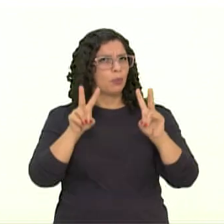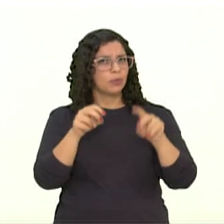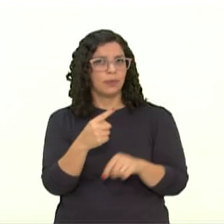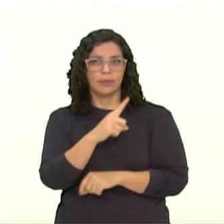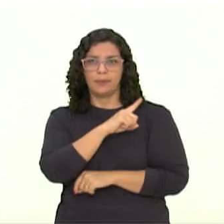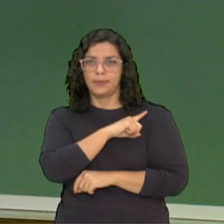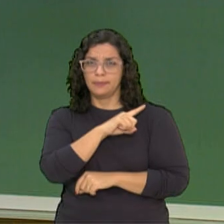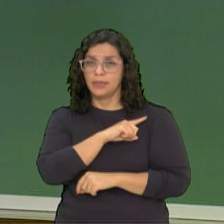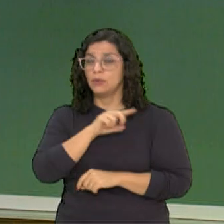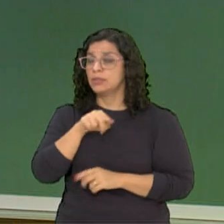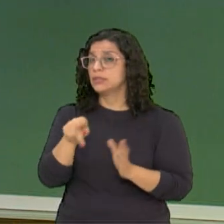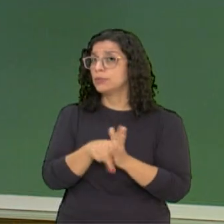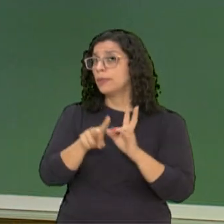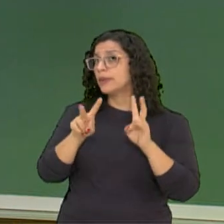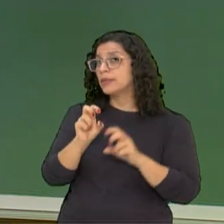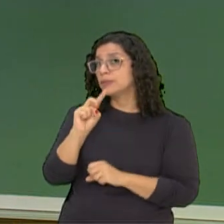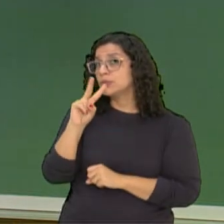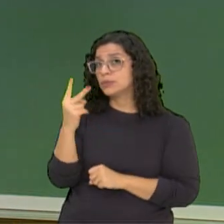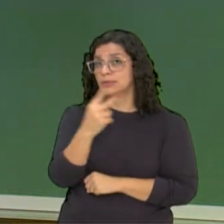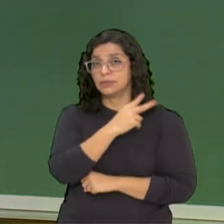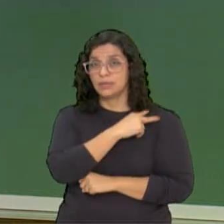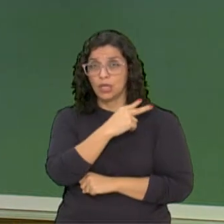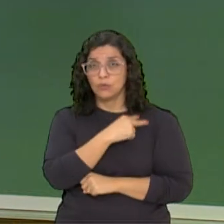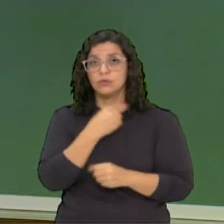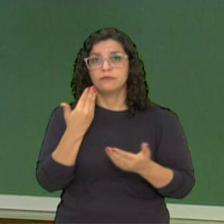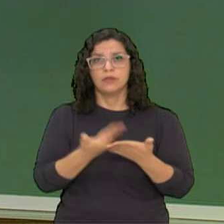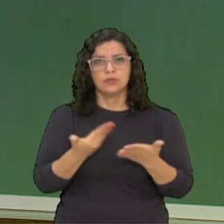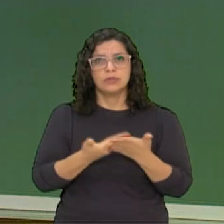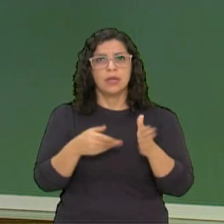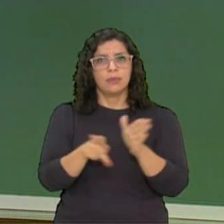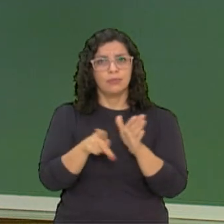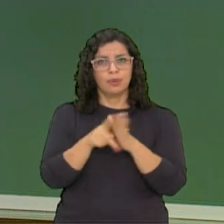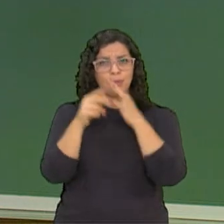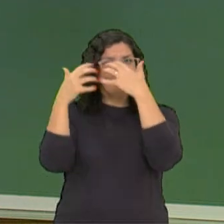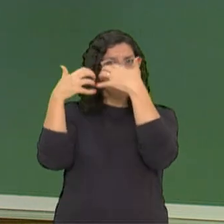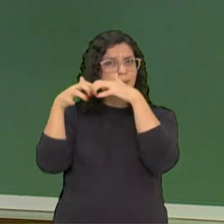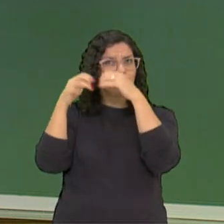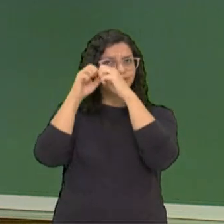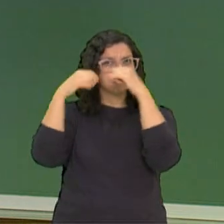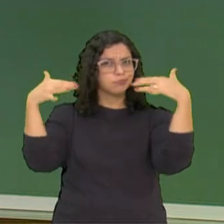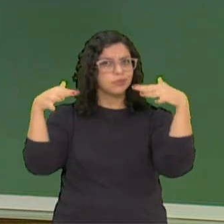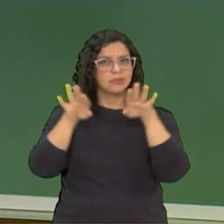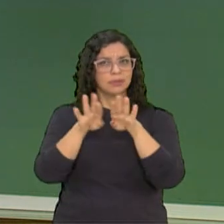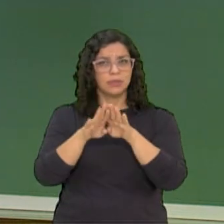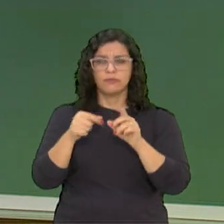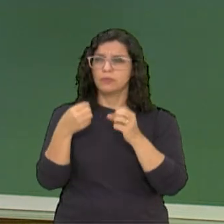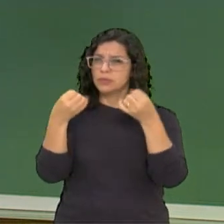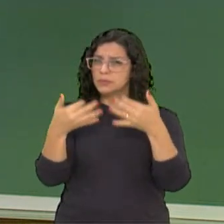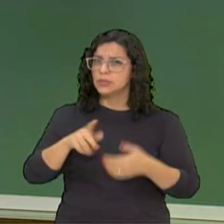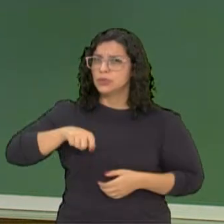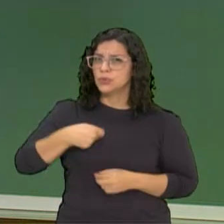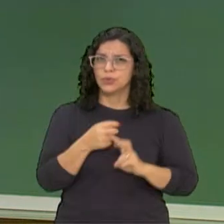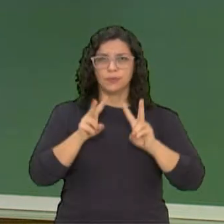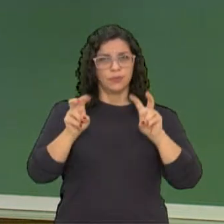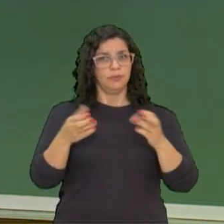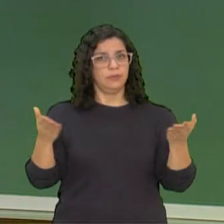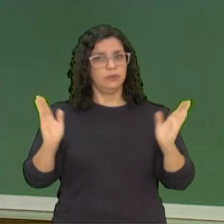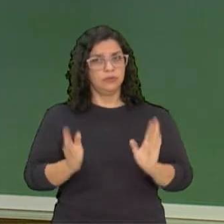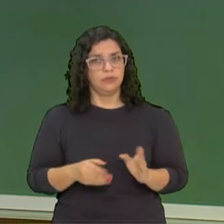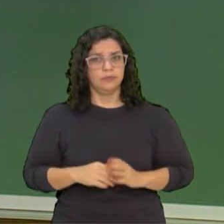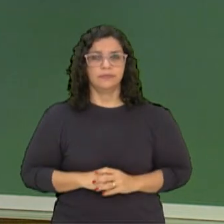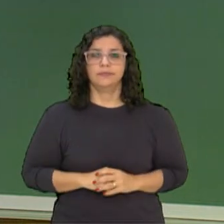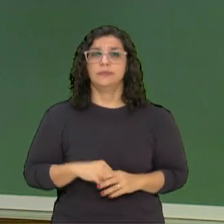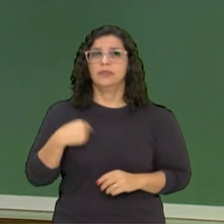primeira série, já é um assunto para o ano que vem, que você vai estudar o sistema em si, mas a gente vai dar uma pequena pincelada sobre o assunto já,